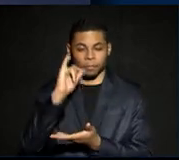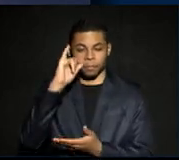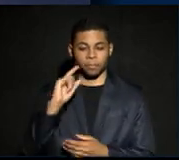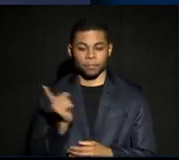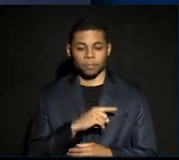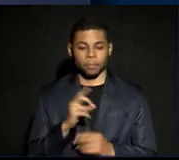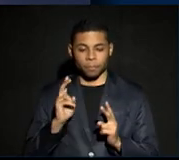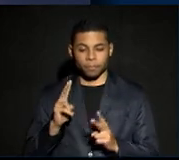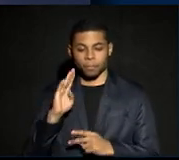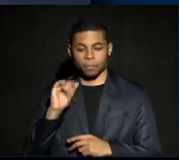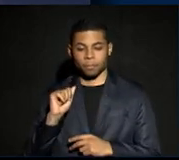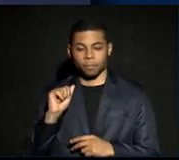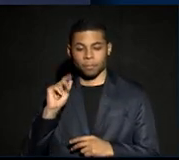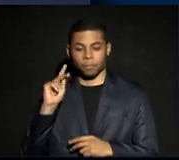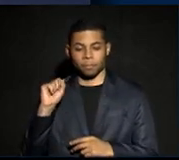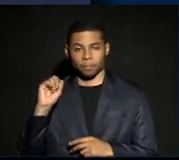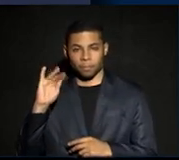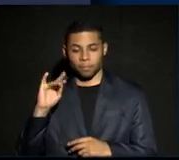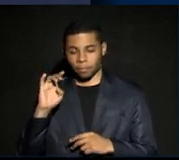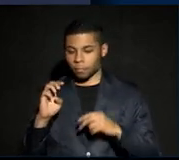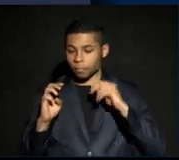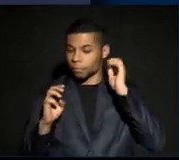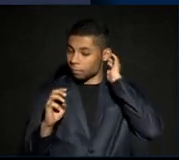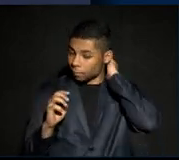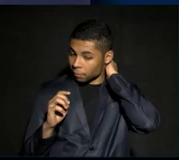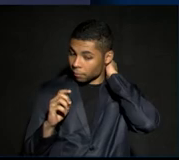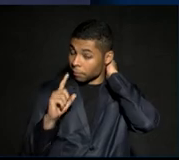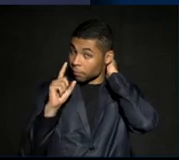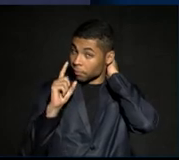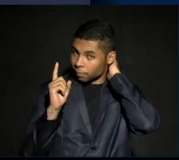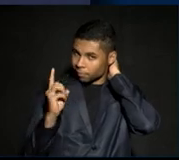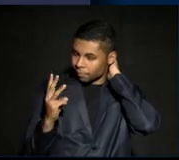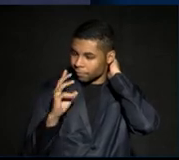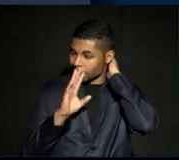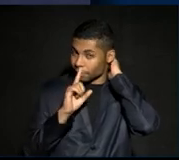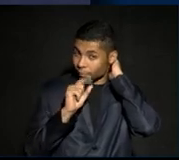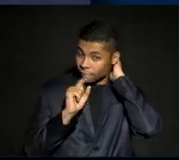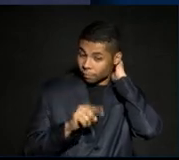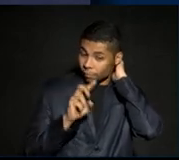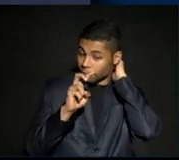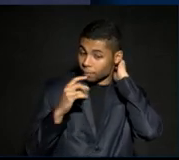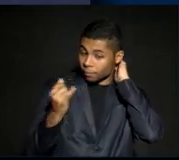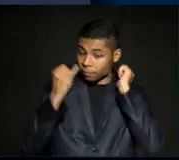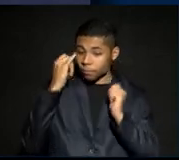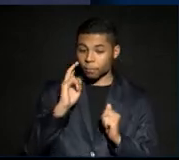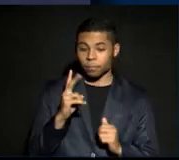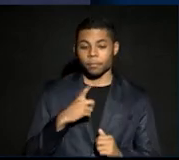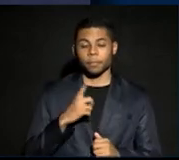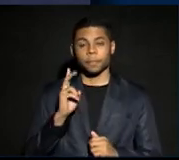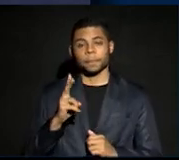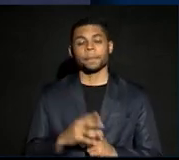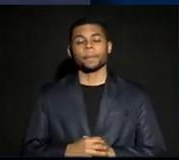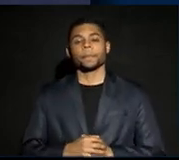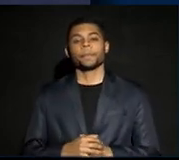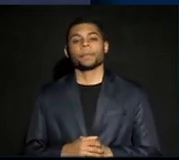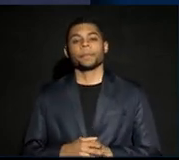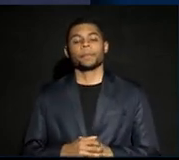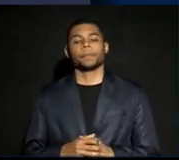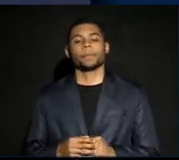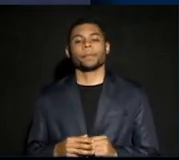steady state vai ser 3, se a gente tiver um 10,5 de juro nominal de steady state,